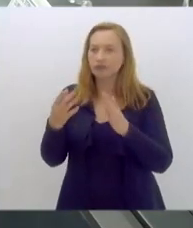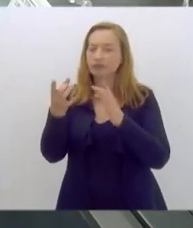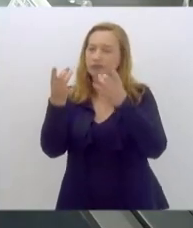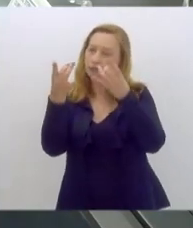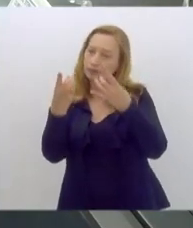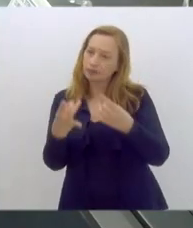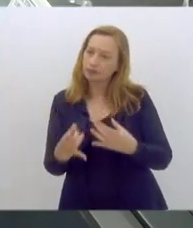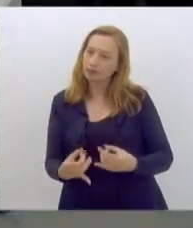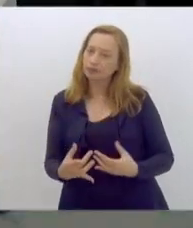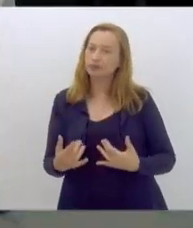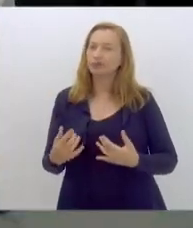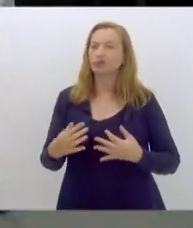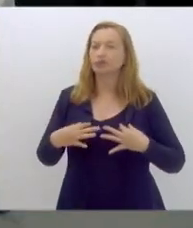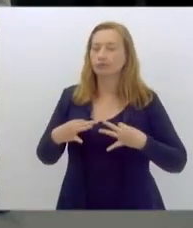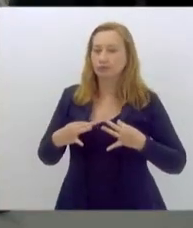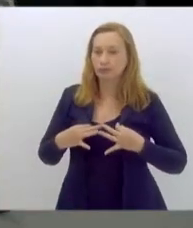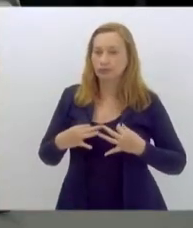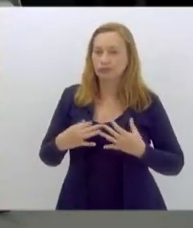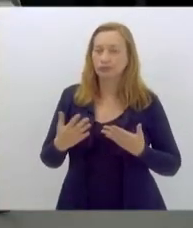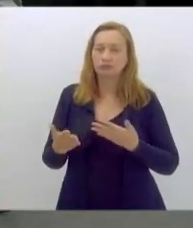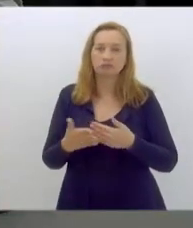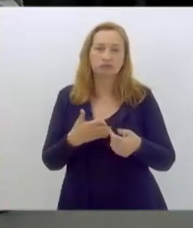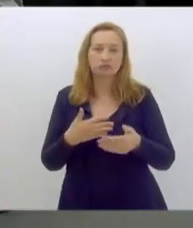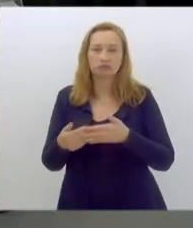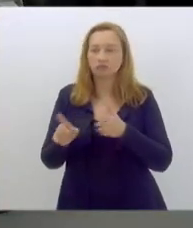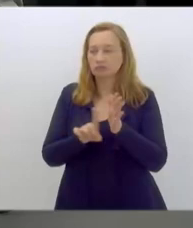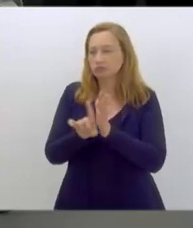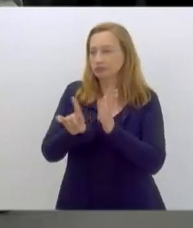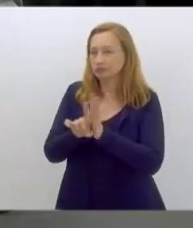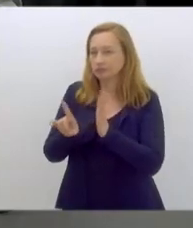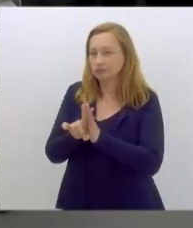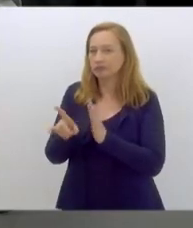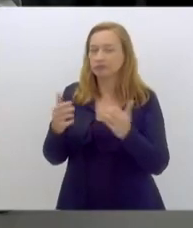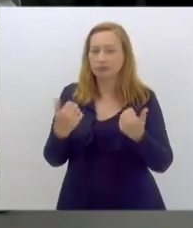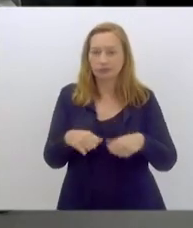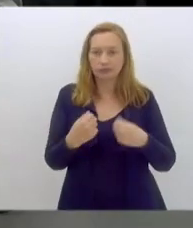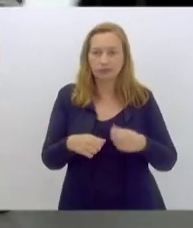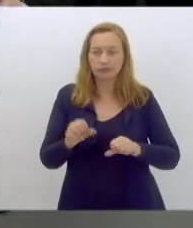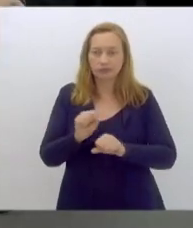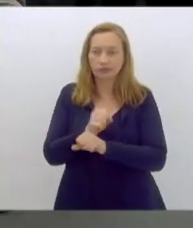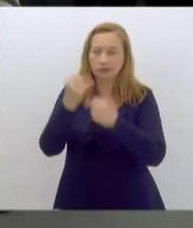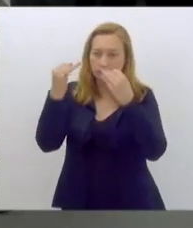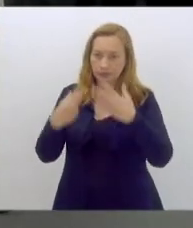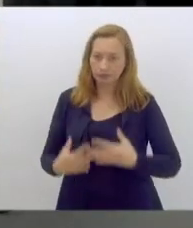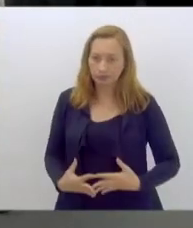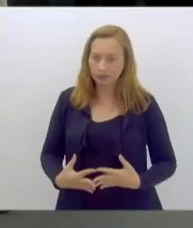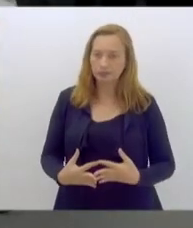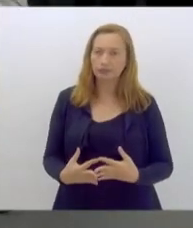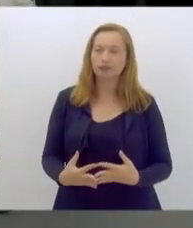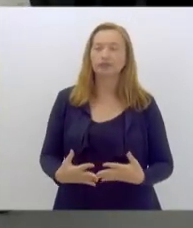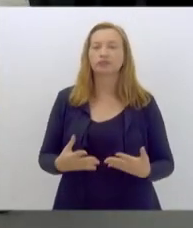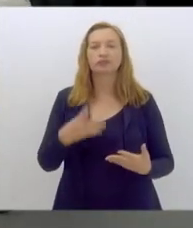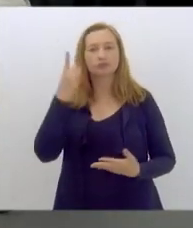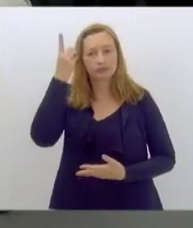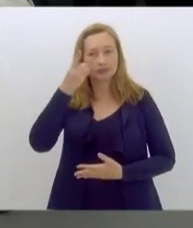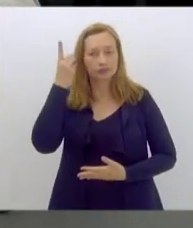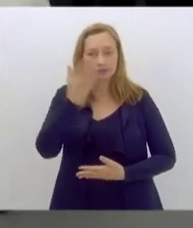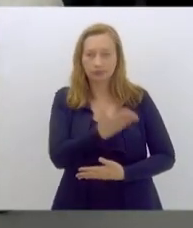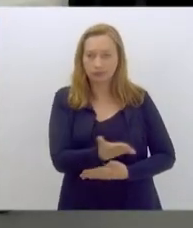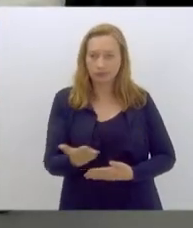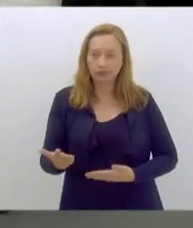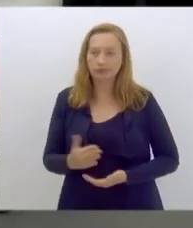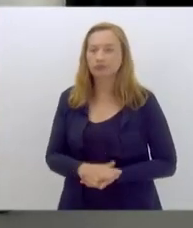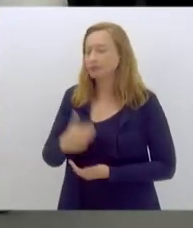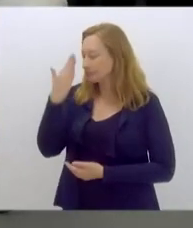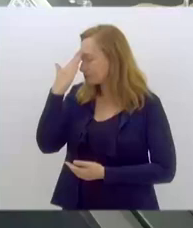nós estamos aqui à disposição para qualquer pergunta que seja necessário para esclarecimento aos nobres deputados Obrigado